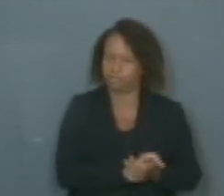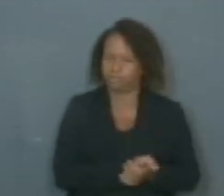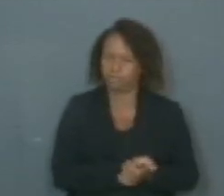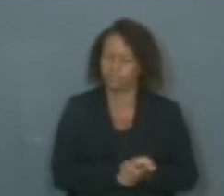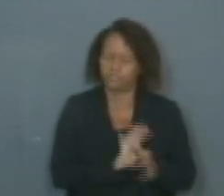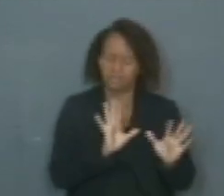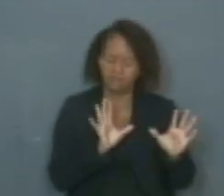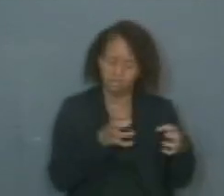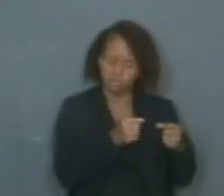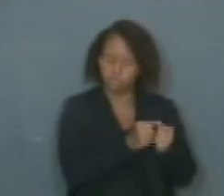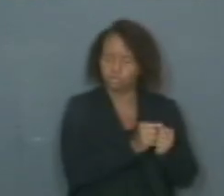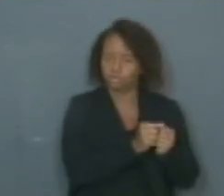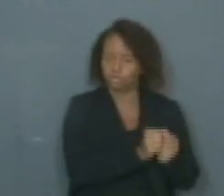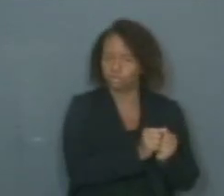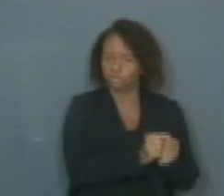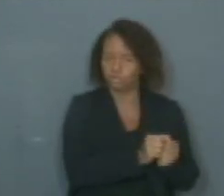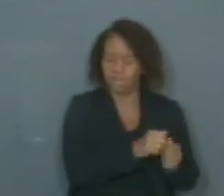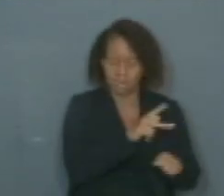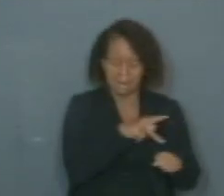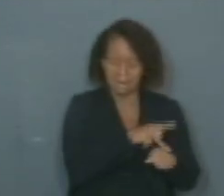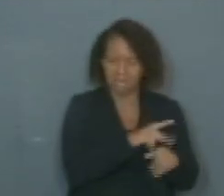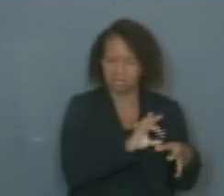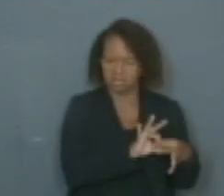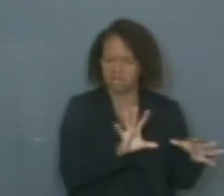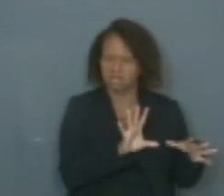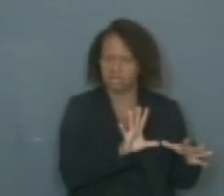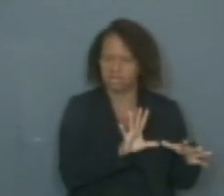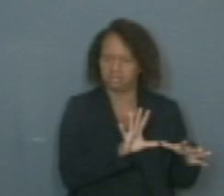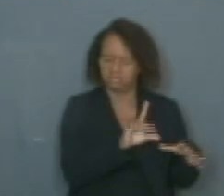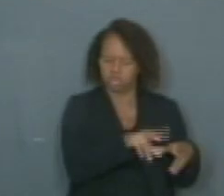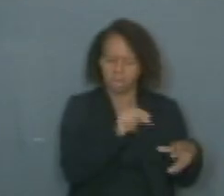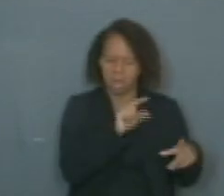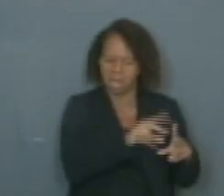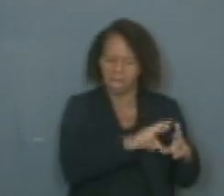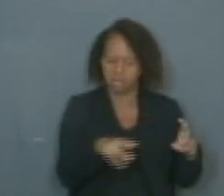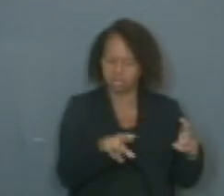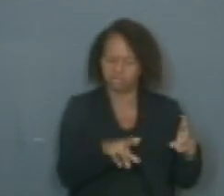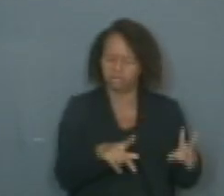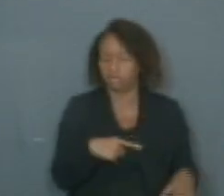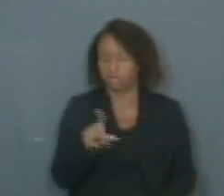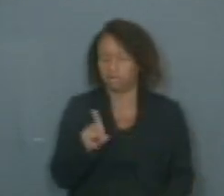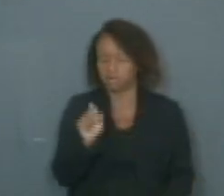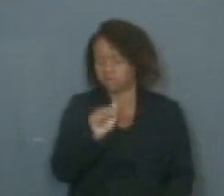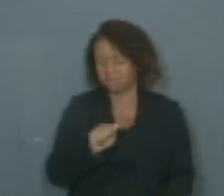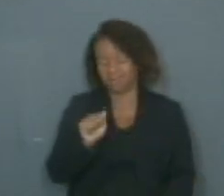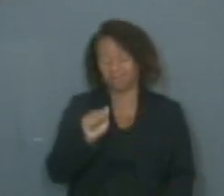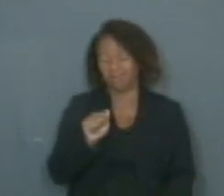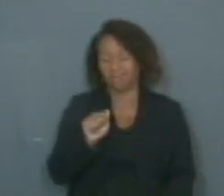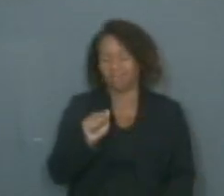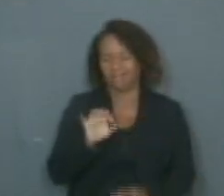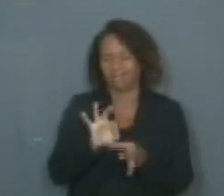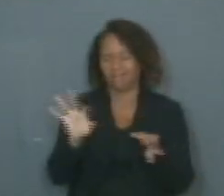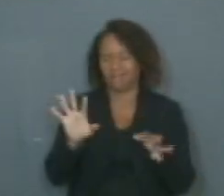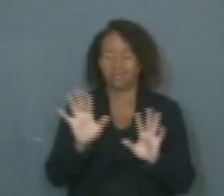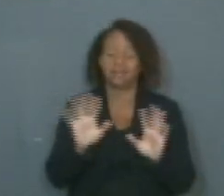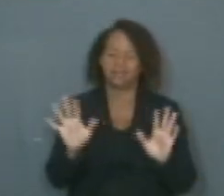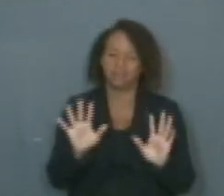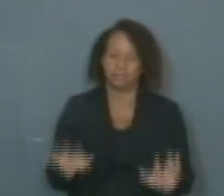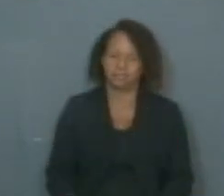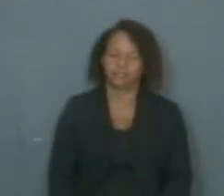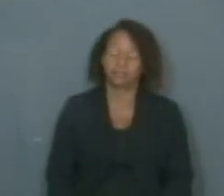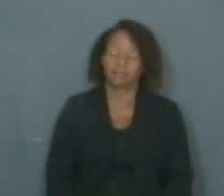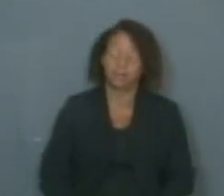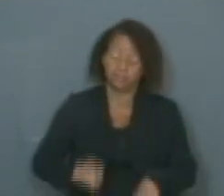lado apenas de um país laico, de uma sociedade laica, onde o país,